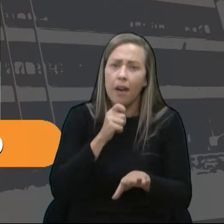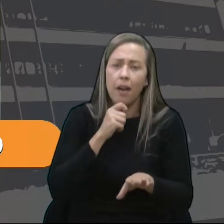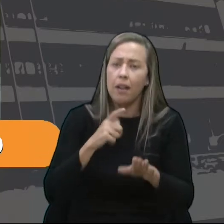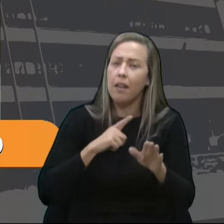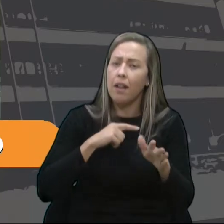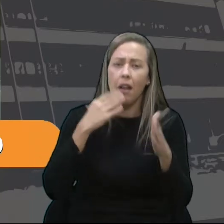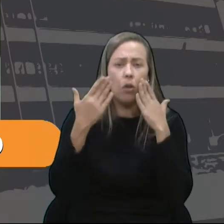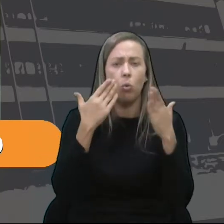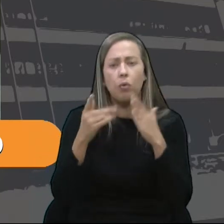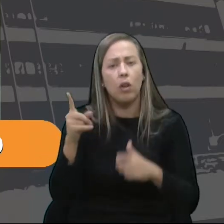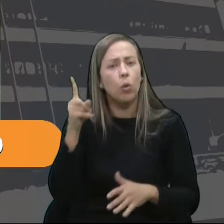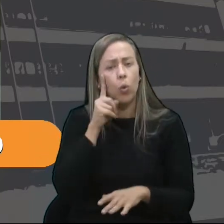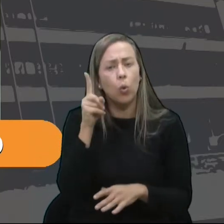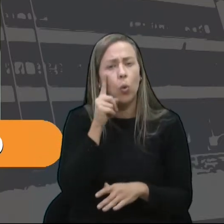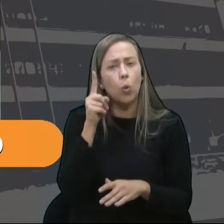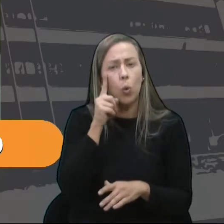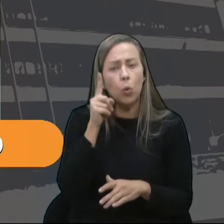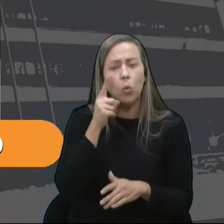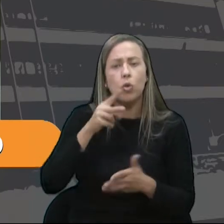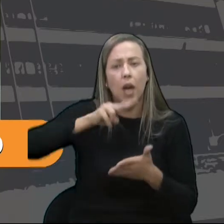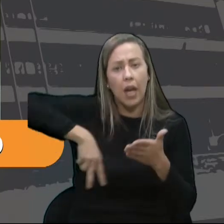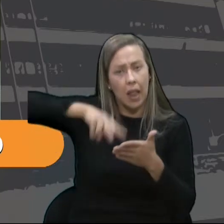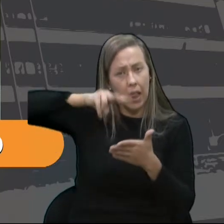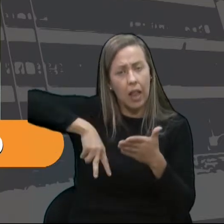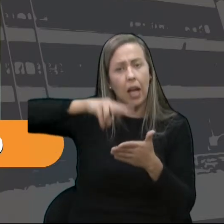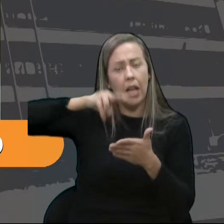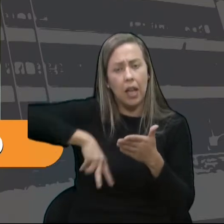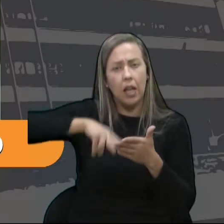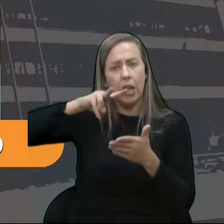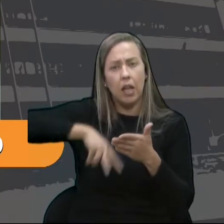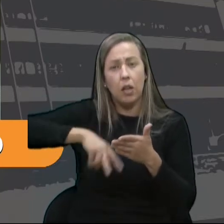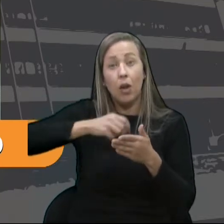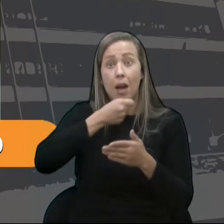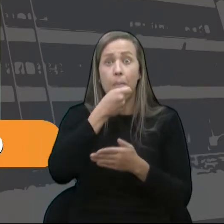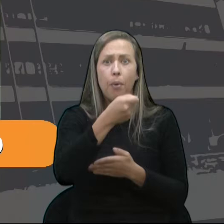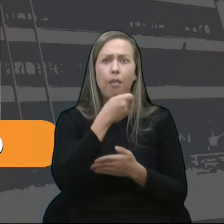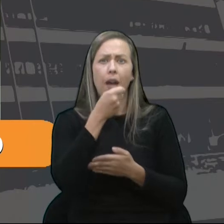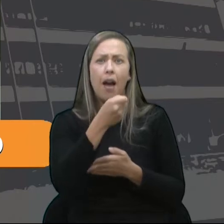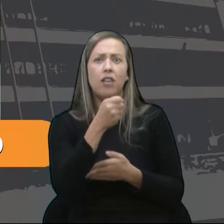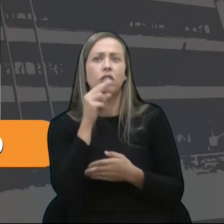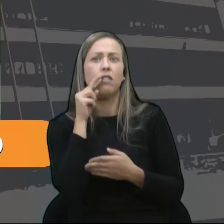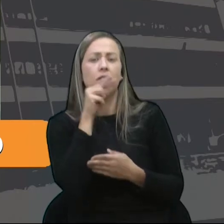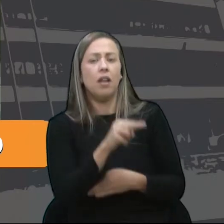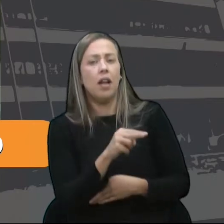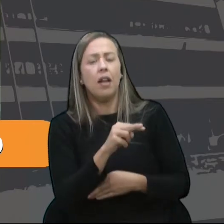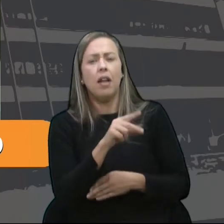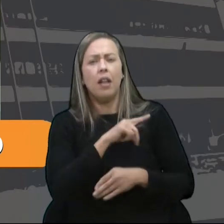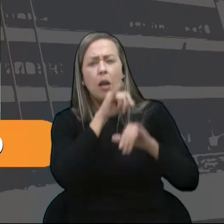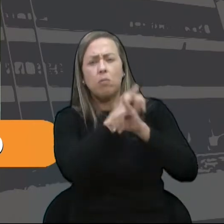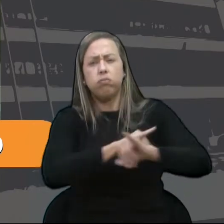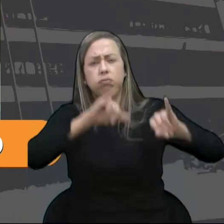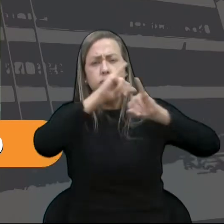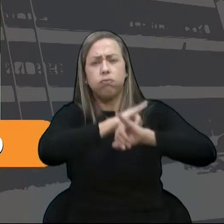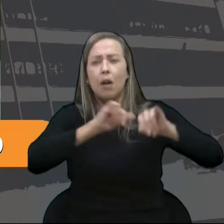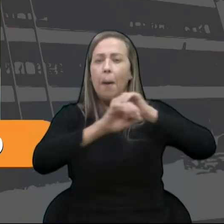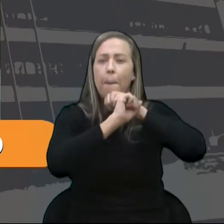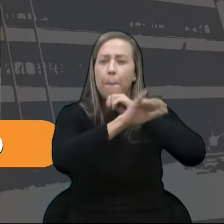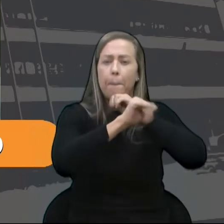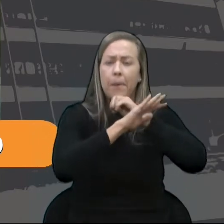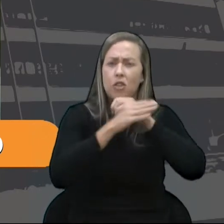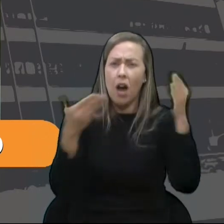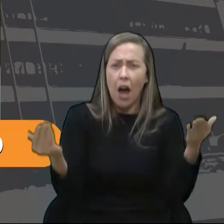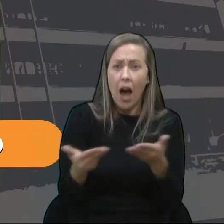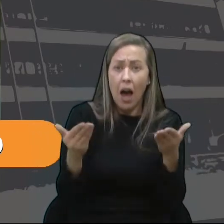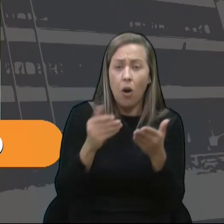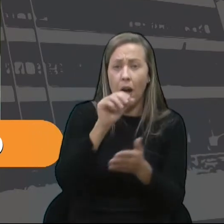Todo dia, quem está lendo aí as reportagens do que sai de notícias sobre agora mesmo